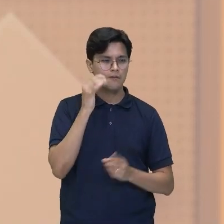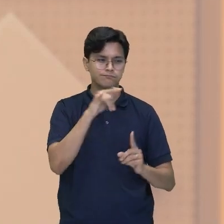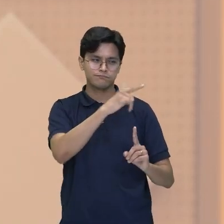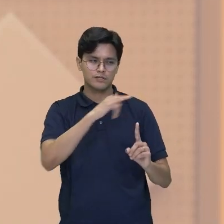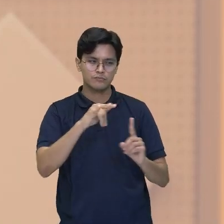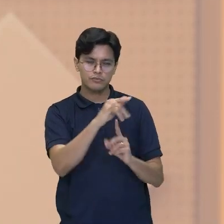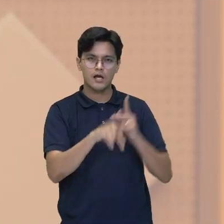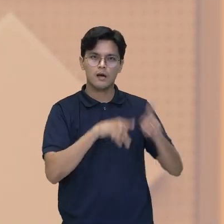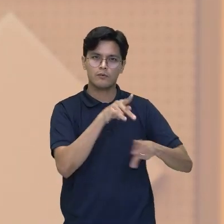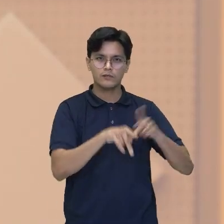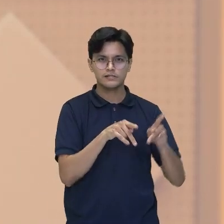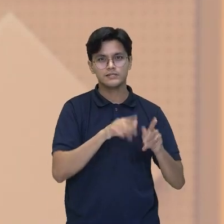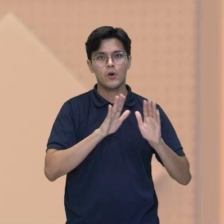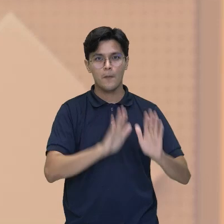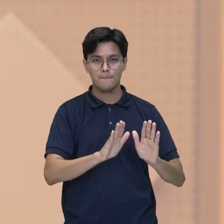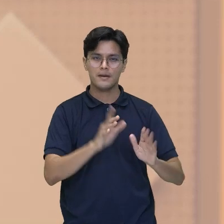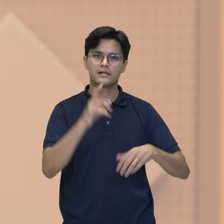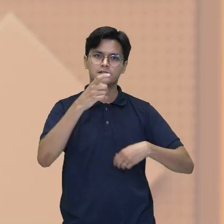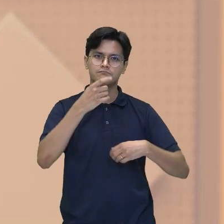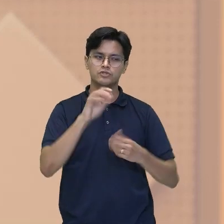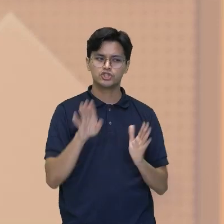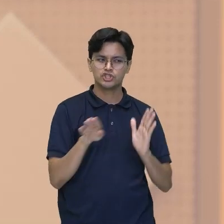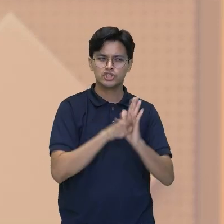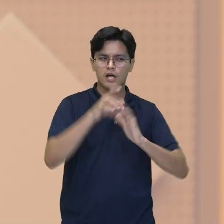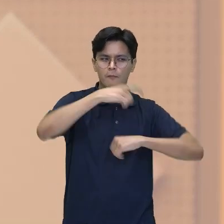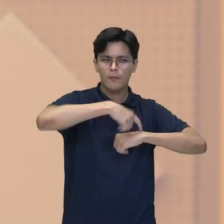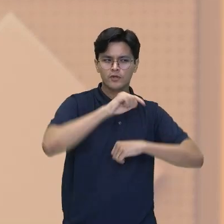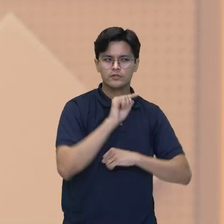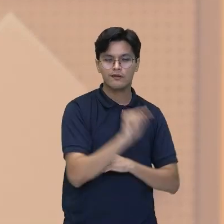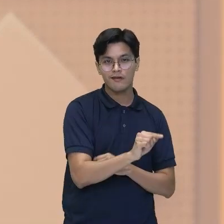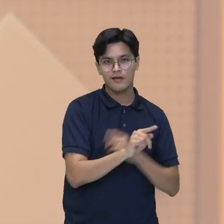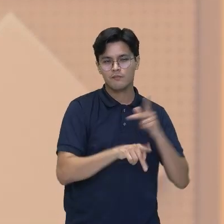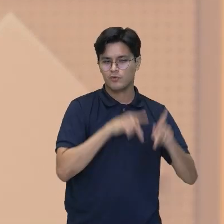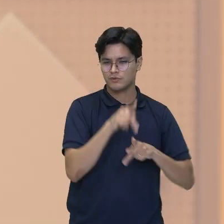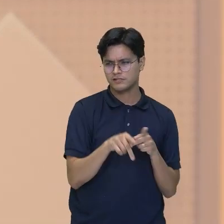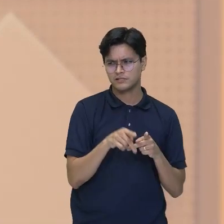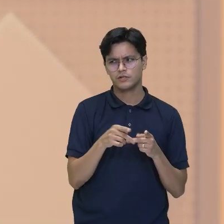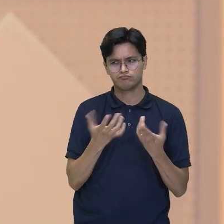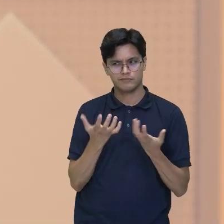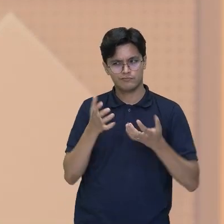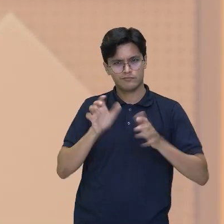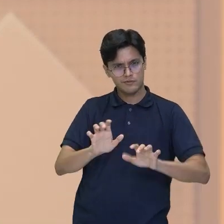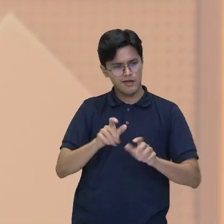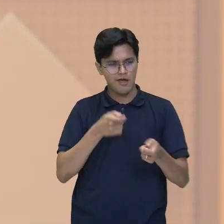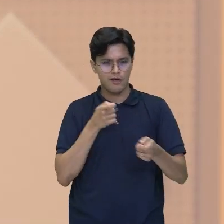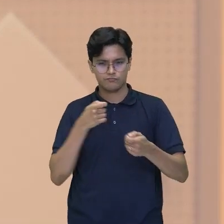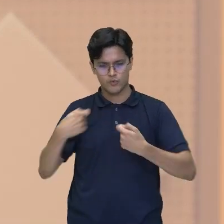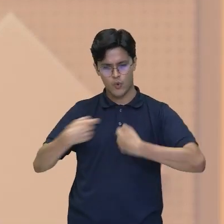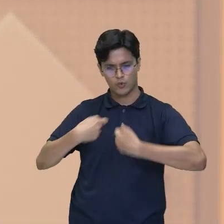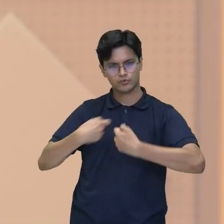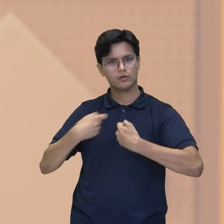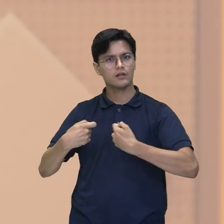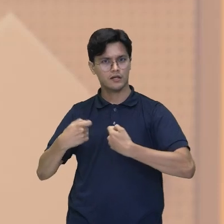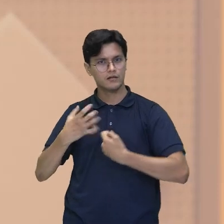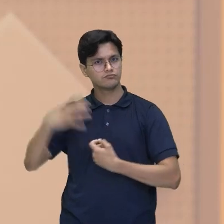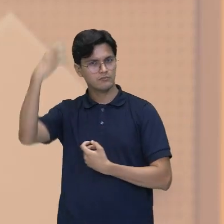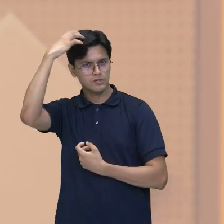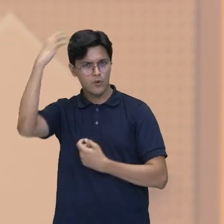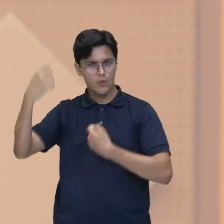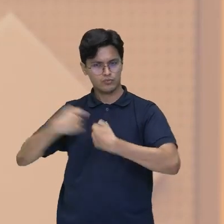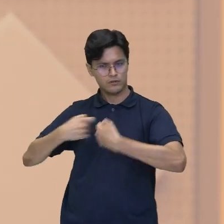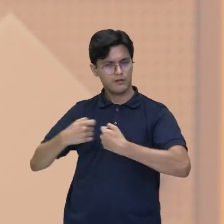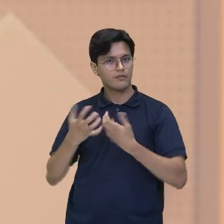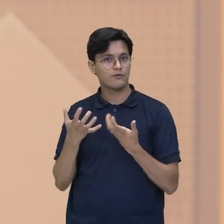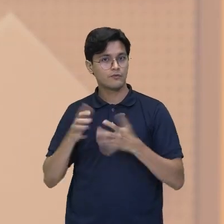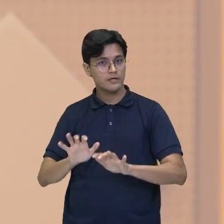estar subordinados à coroa espanhola. Eles vão querer tomar o poder para eles de novo. Então vão fazer uma nova